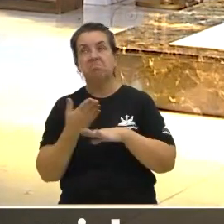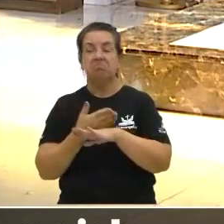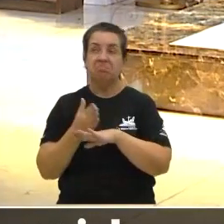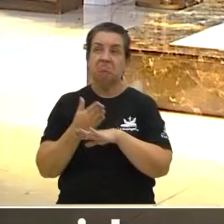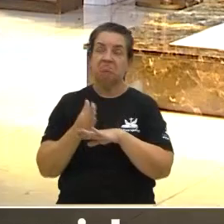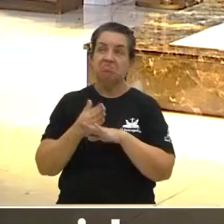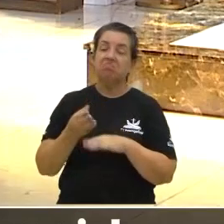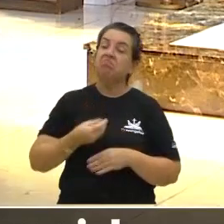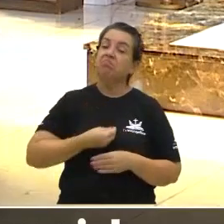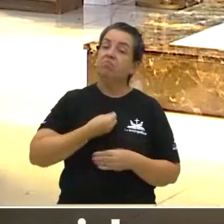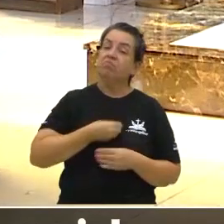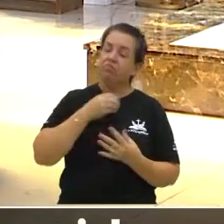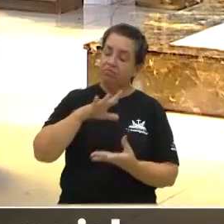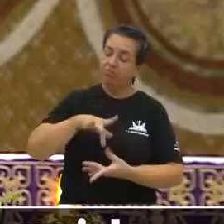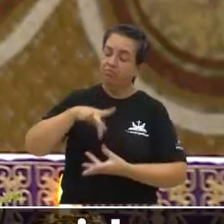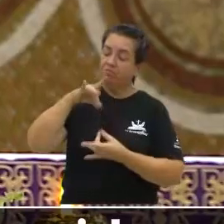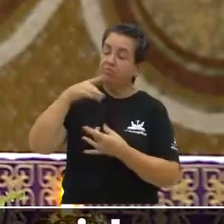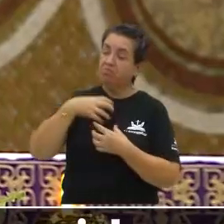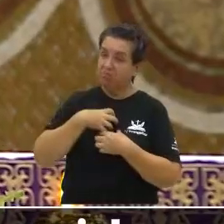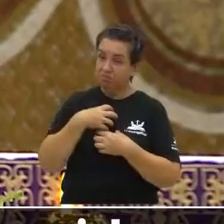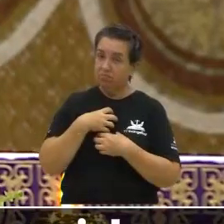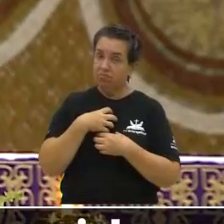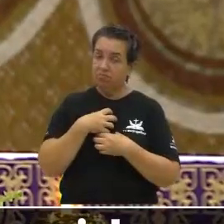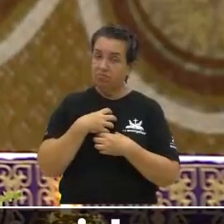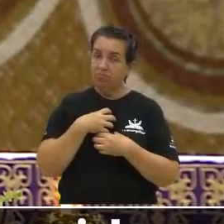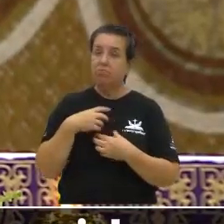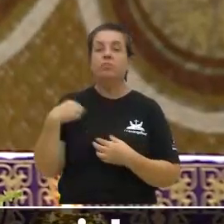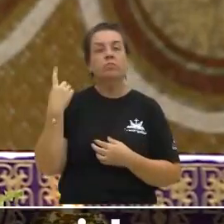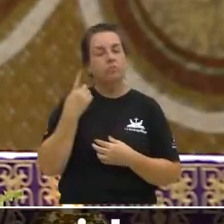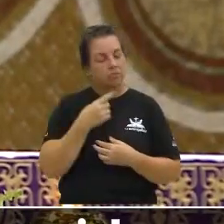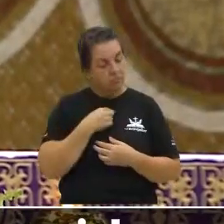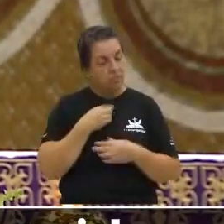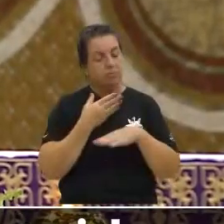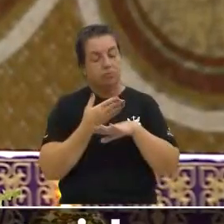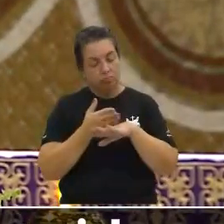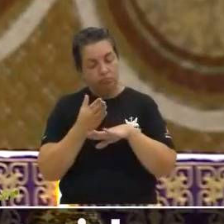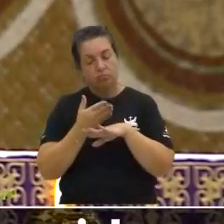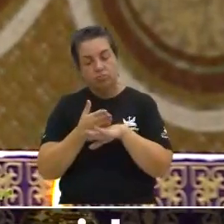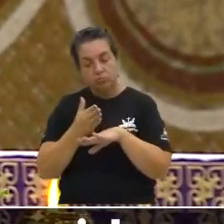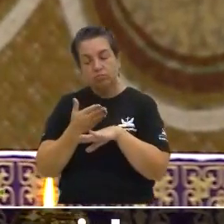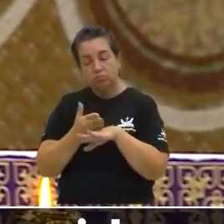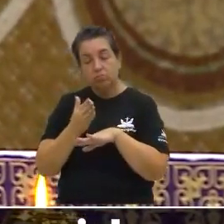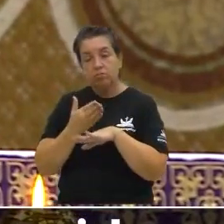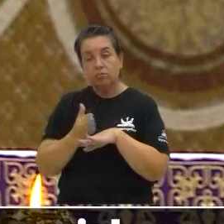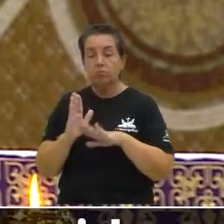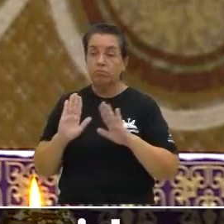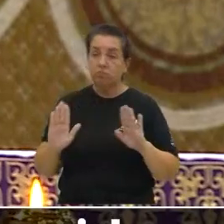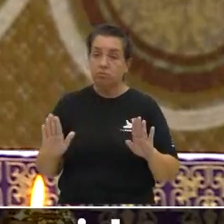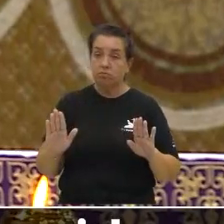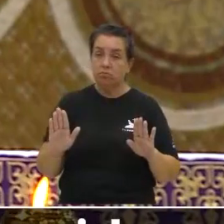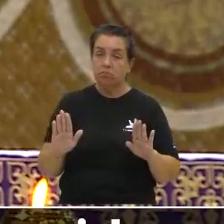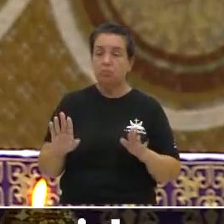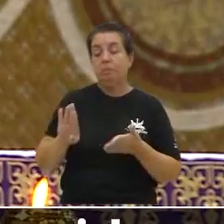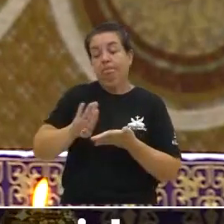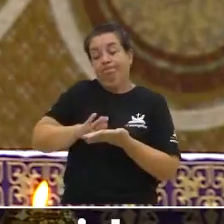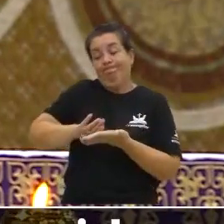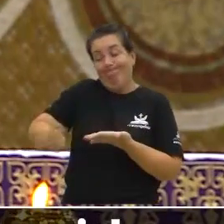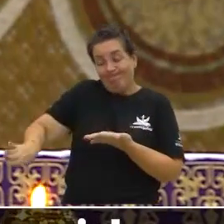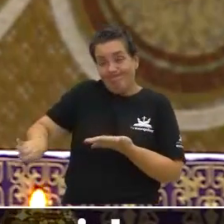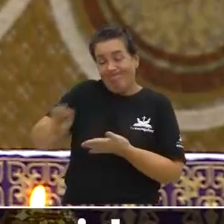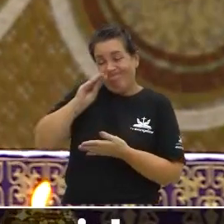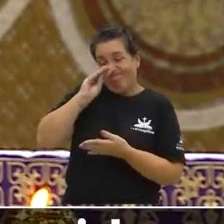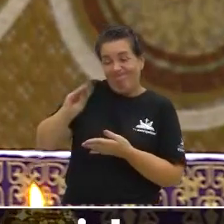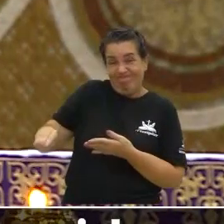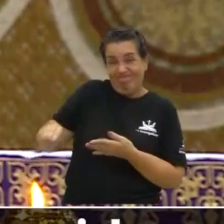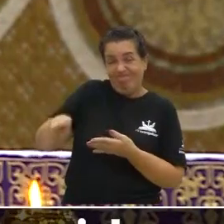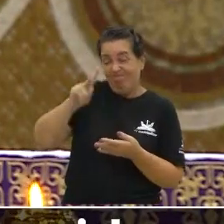na vida espiritual? Nós temos nos exercitado nas renúncias, renunciar